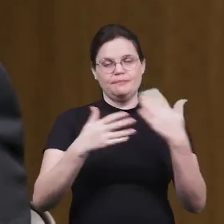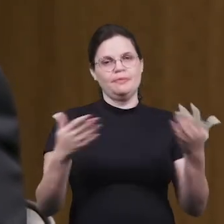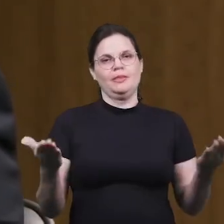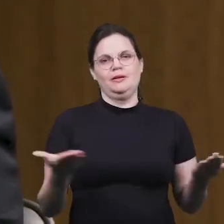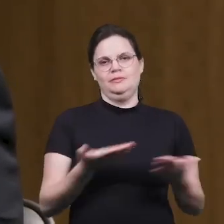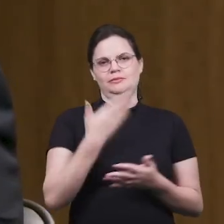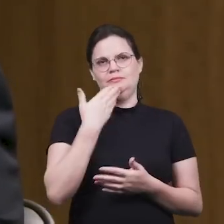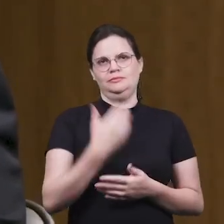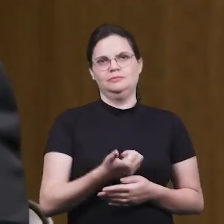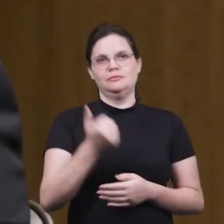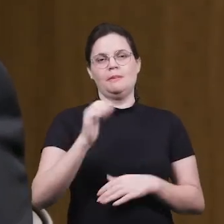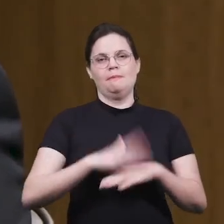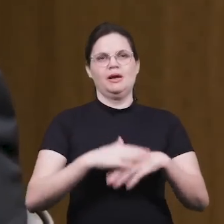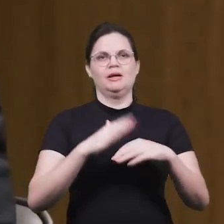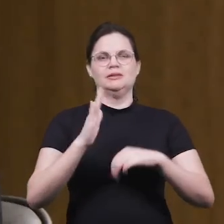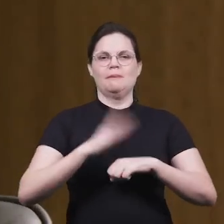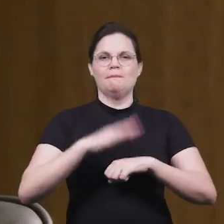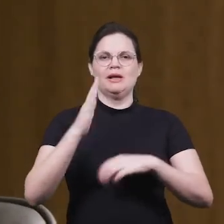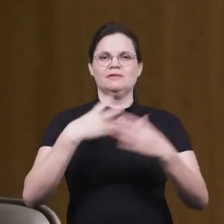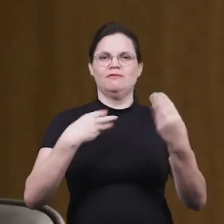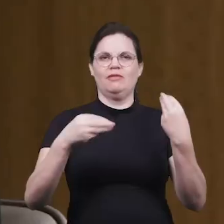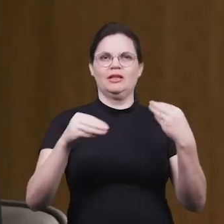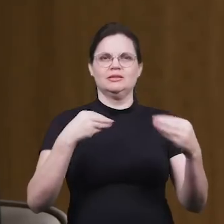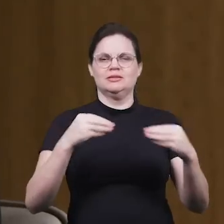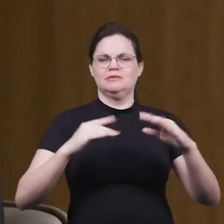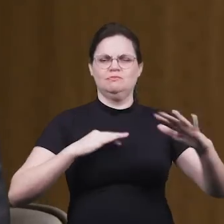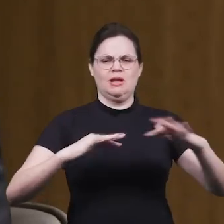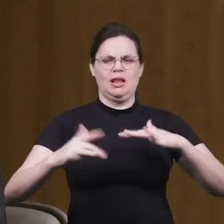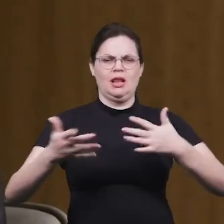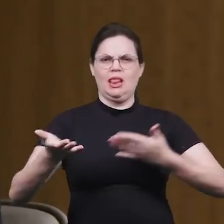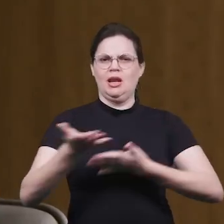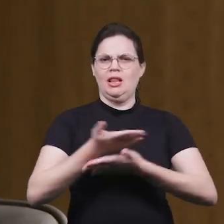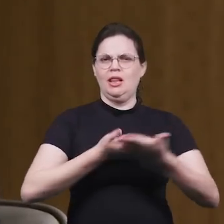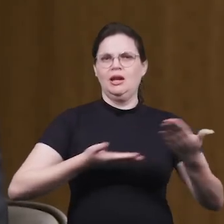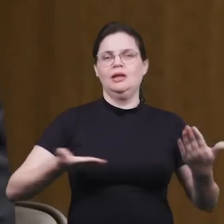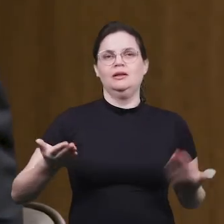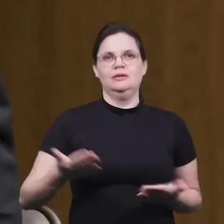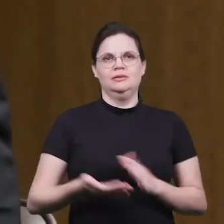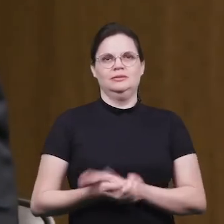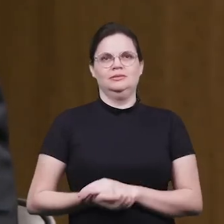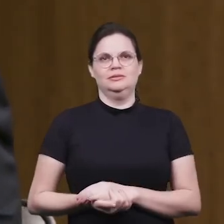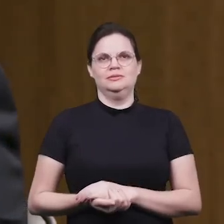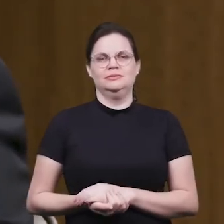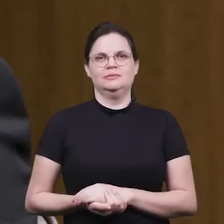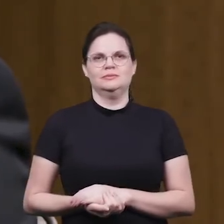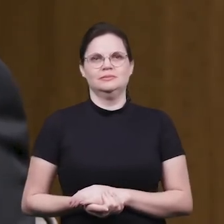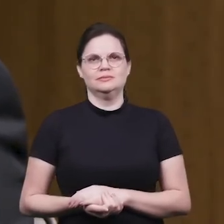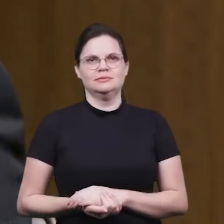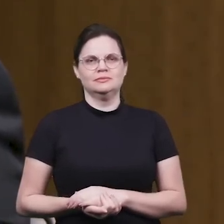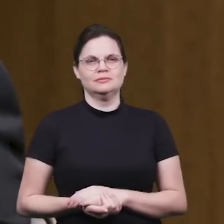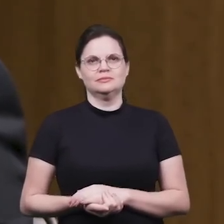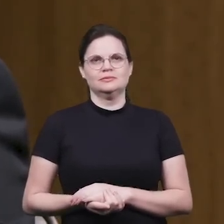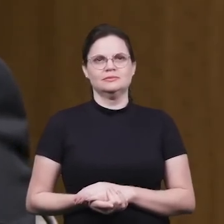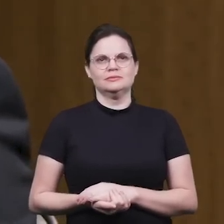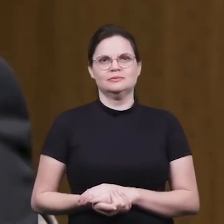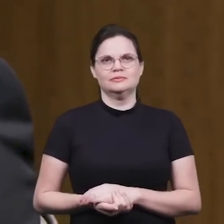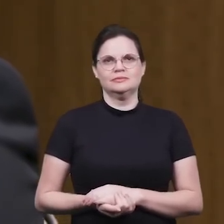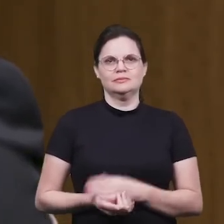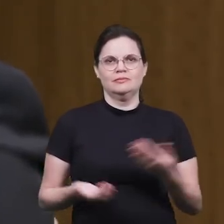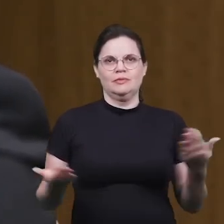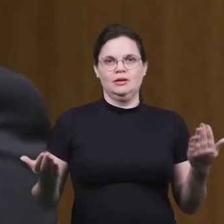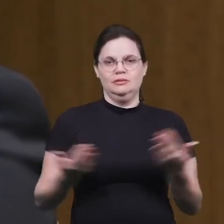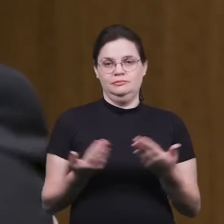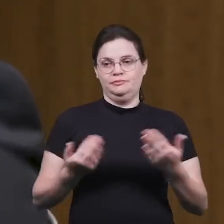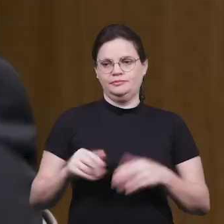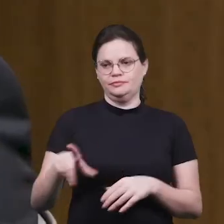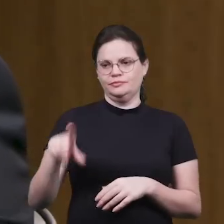como diz... Dinâmico. Dinâmico, exatamente, é essa a palavra mesmo, dinâmico. Então, hoje o jovem escolhendo